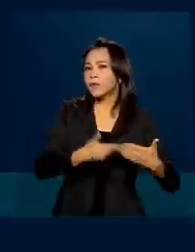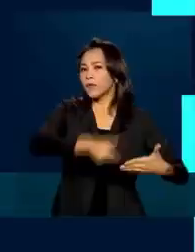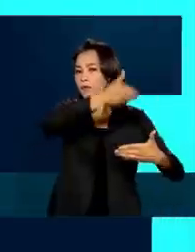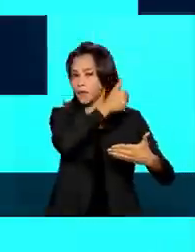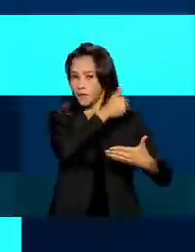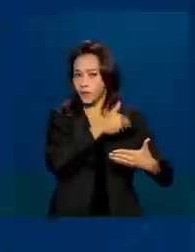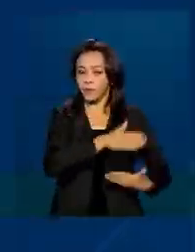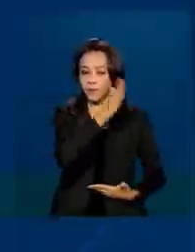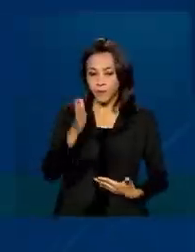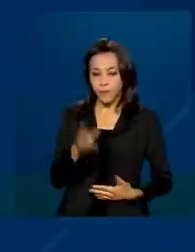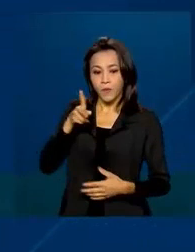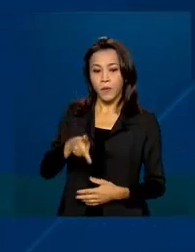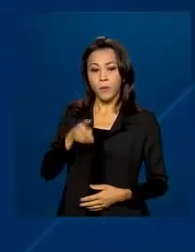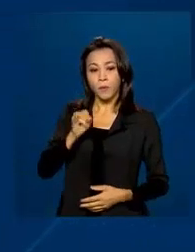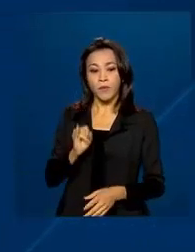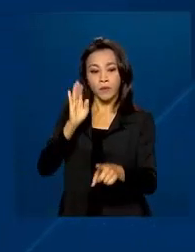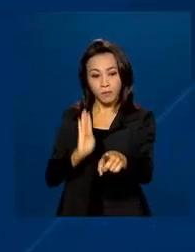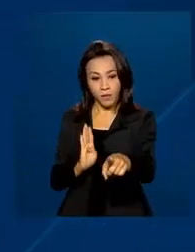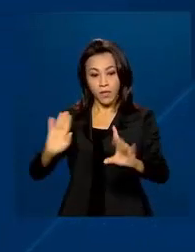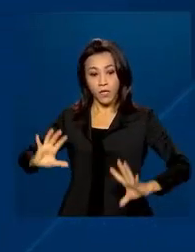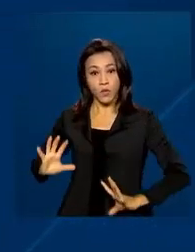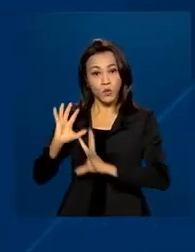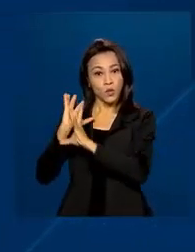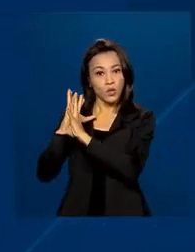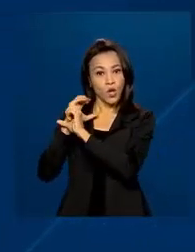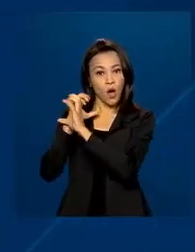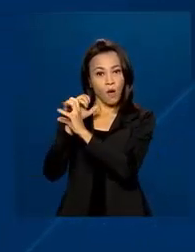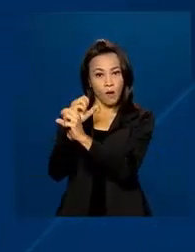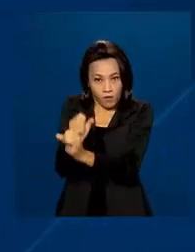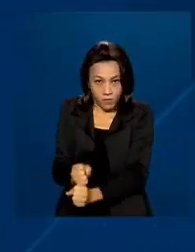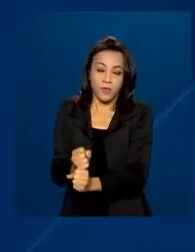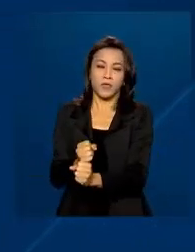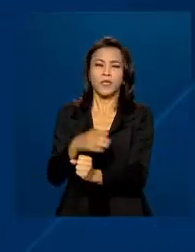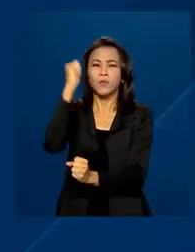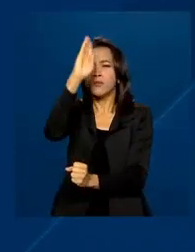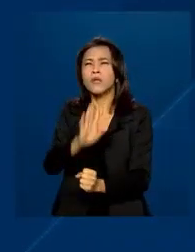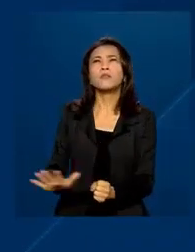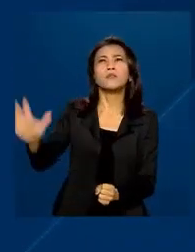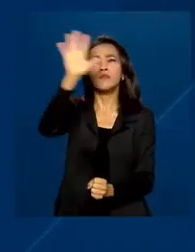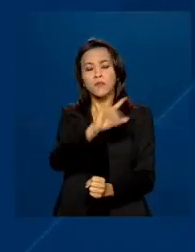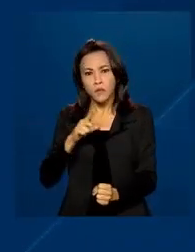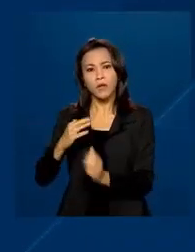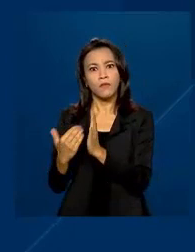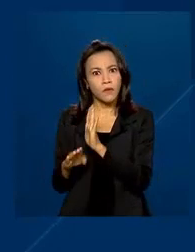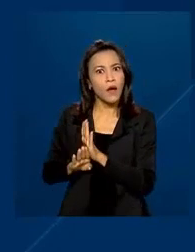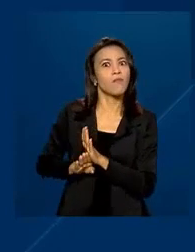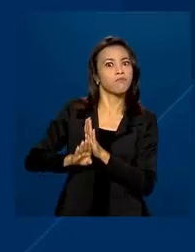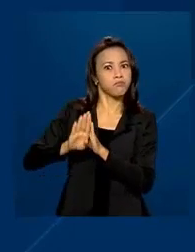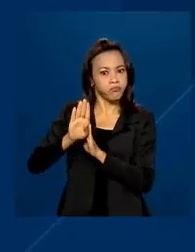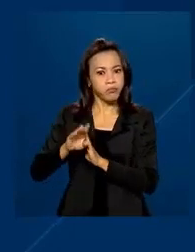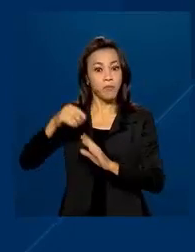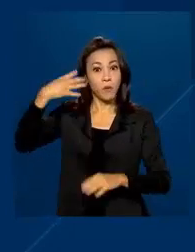o PIB que a soma dos bens e serviços finais produzidos no Brasil registrou alta pelo quarto